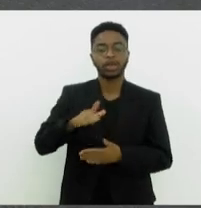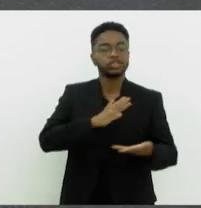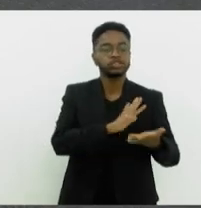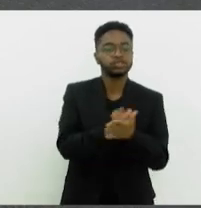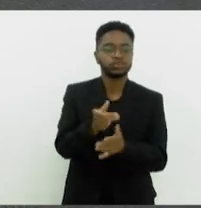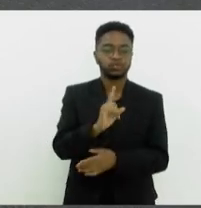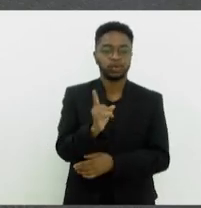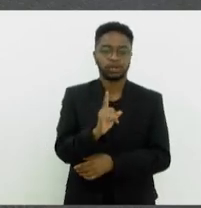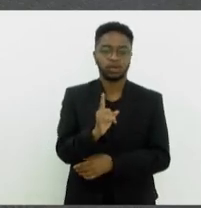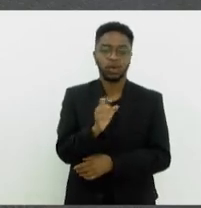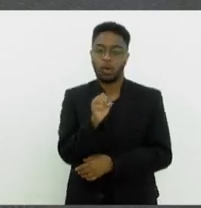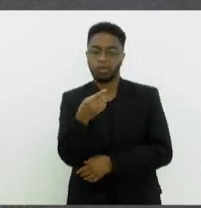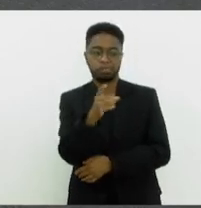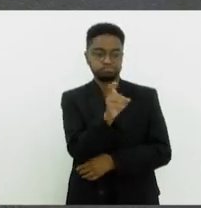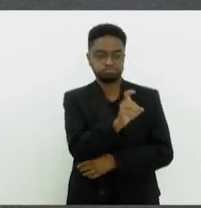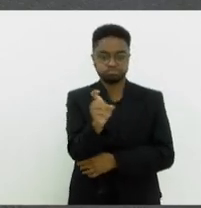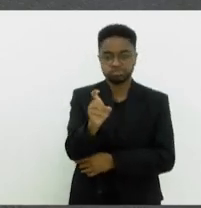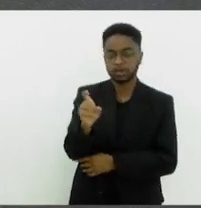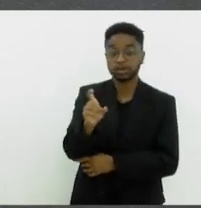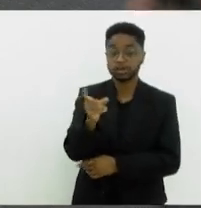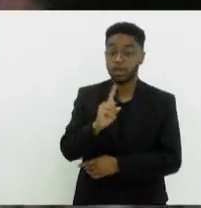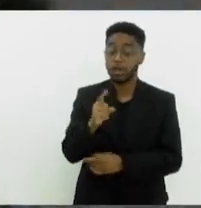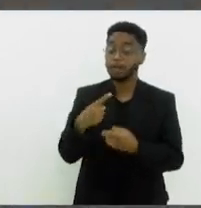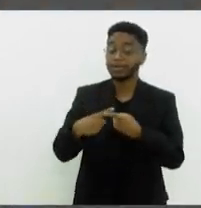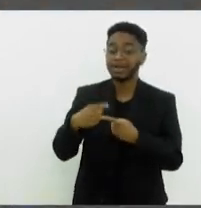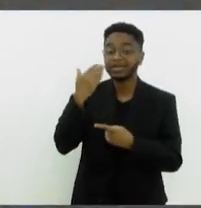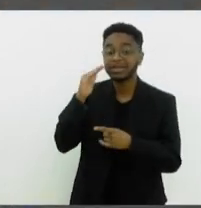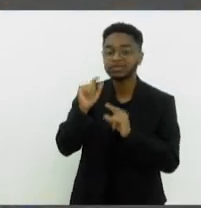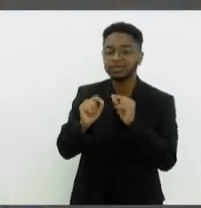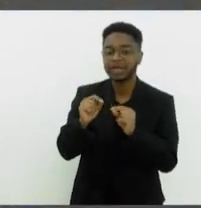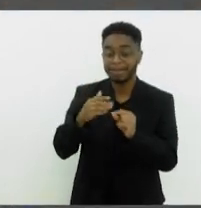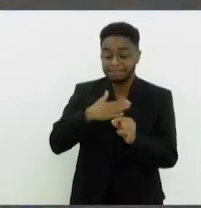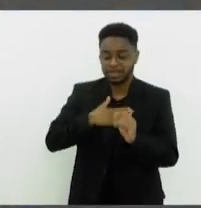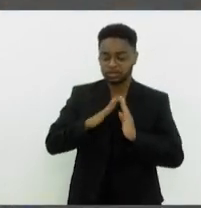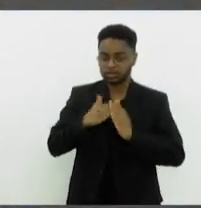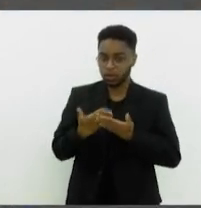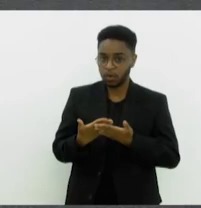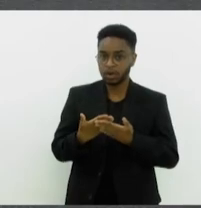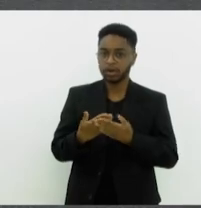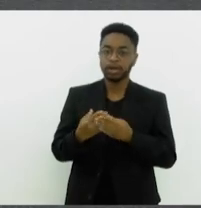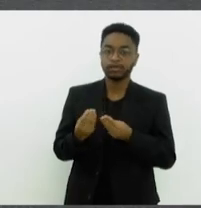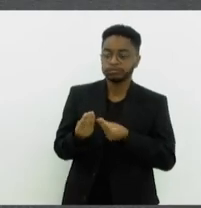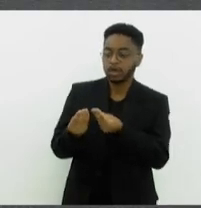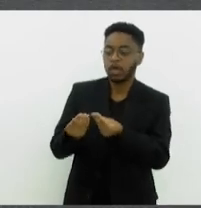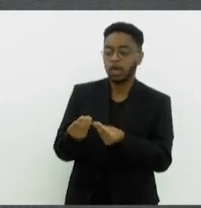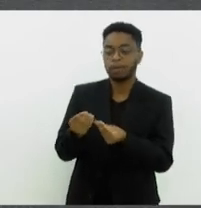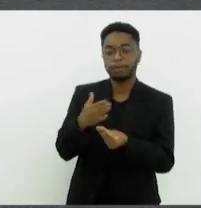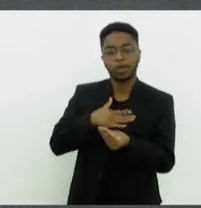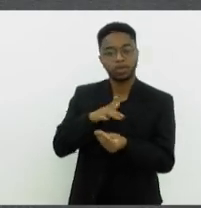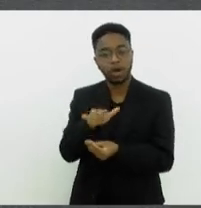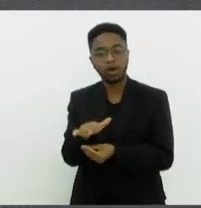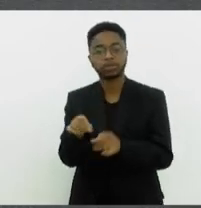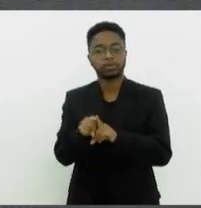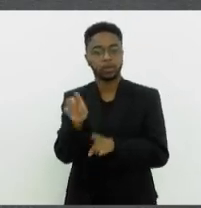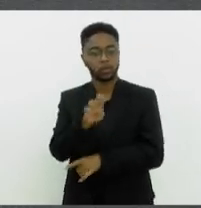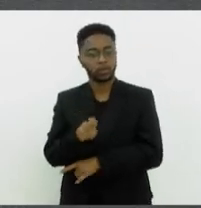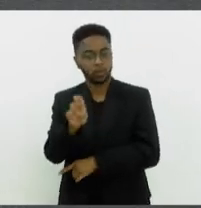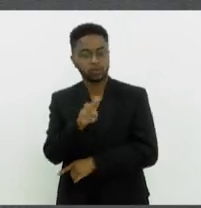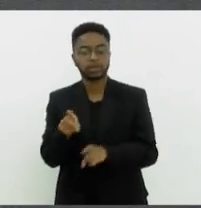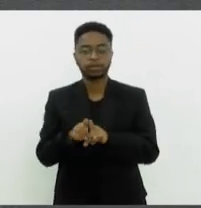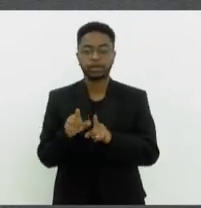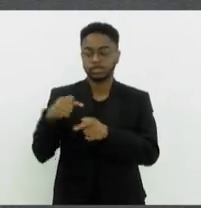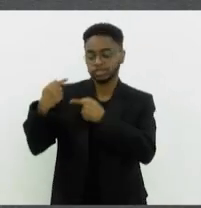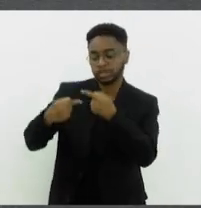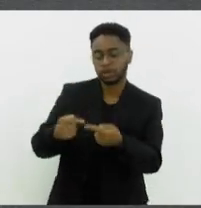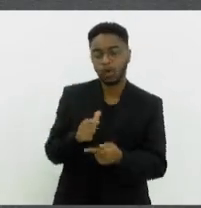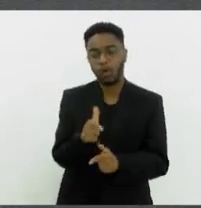que aquilo vai ser para você, para o teu irmão, para outras gerações. Então, eu acho que essa ideia